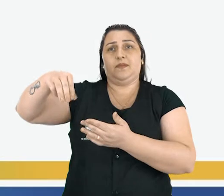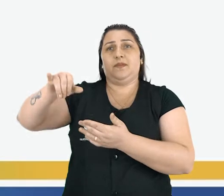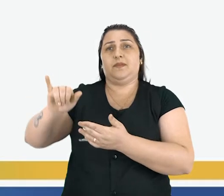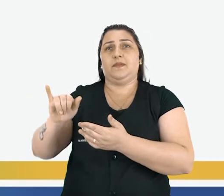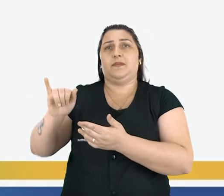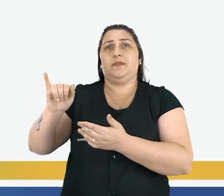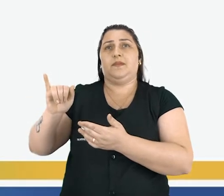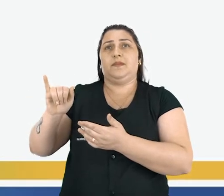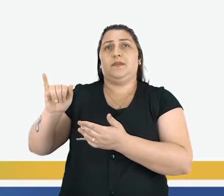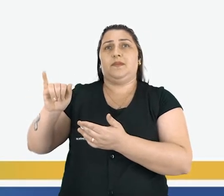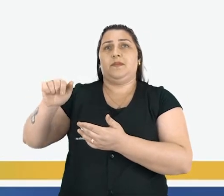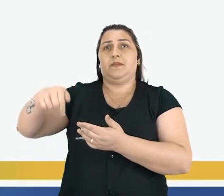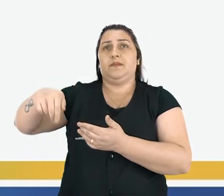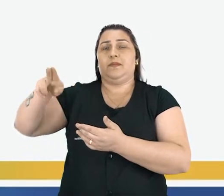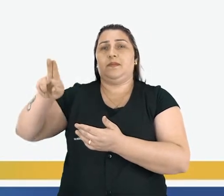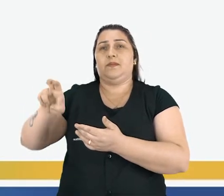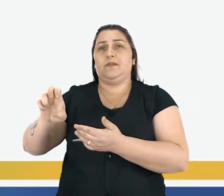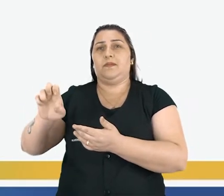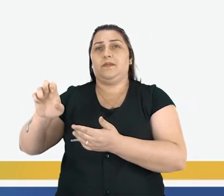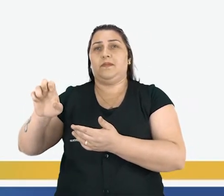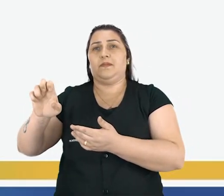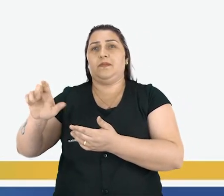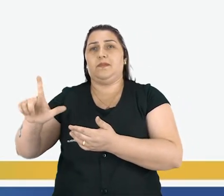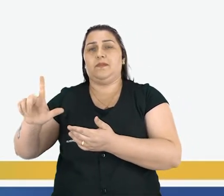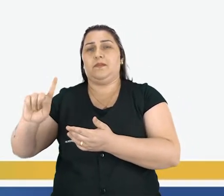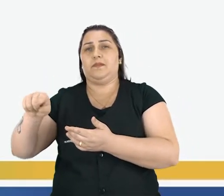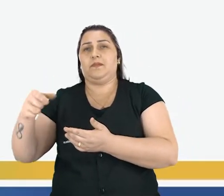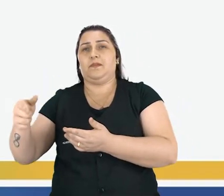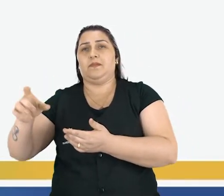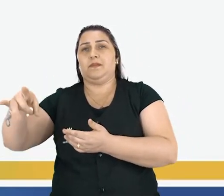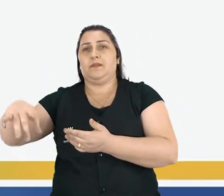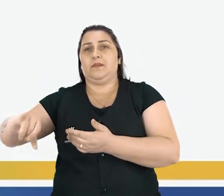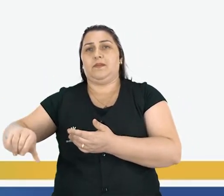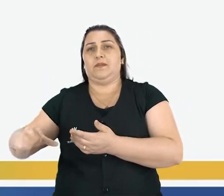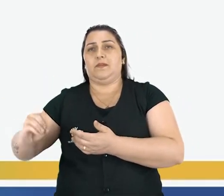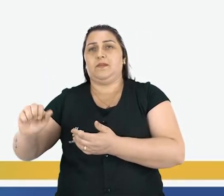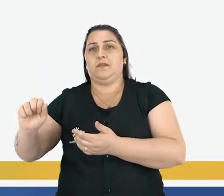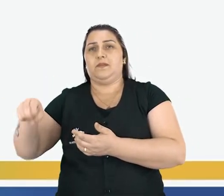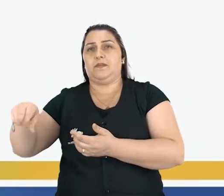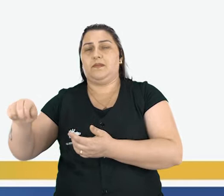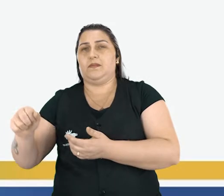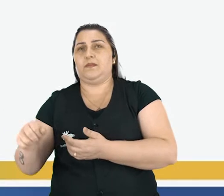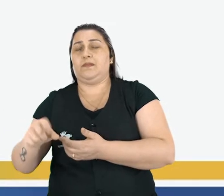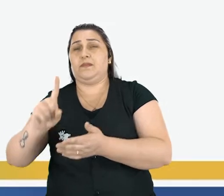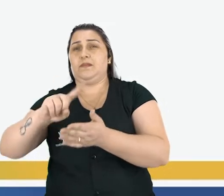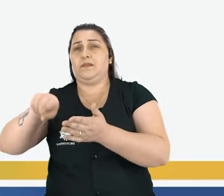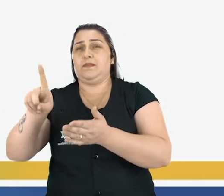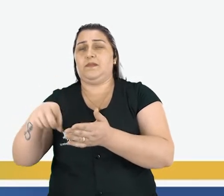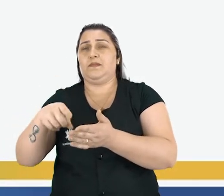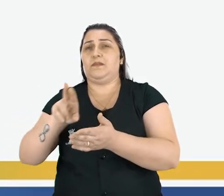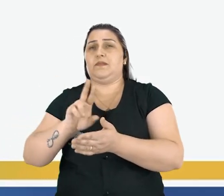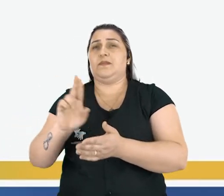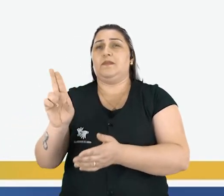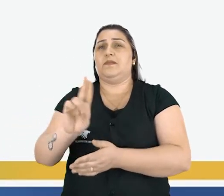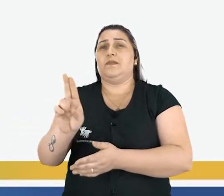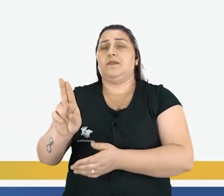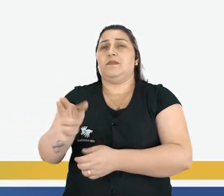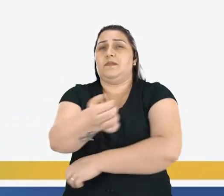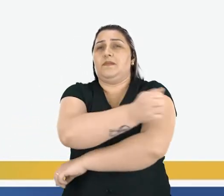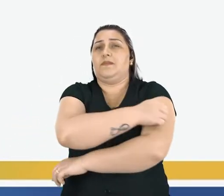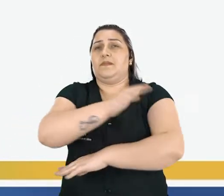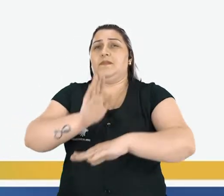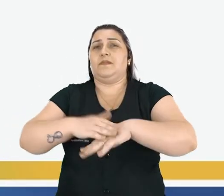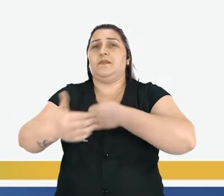e logo depois do Felipe tem a Joana hoje nós vamos fazer o que nós vamos marcar com x o nome do aluno